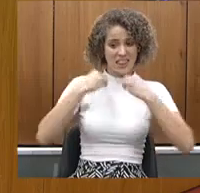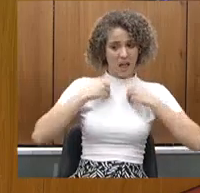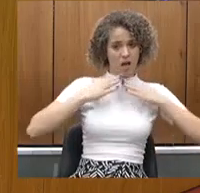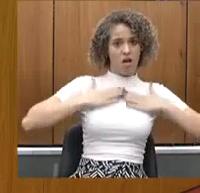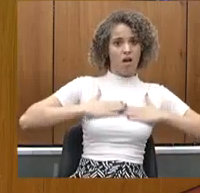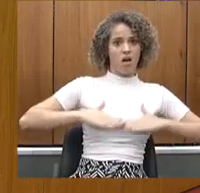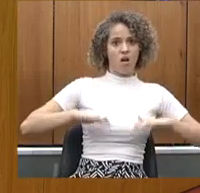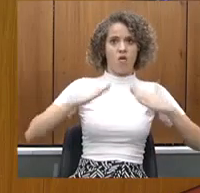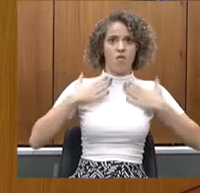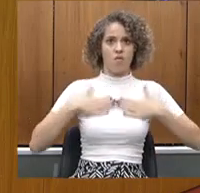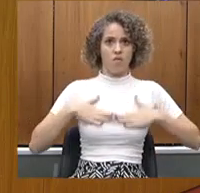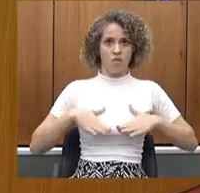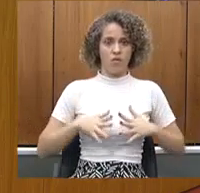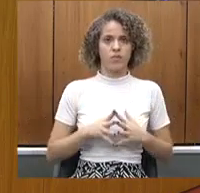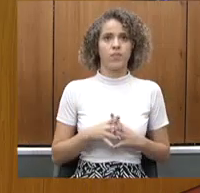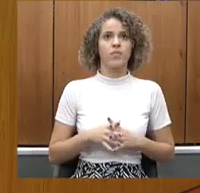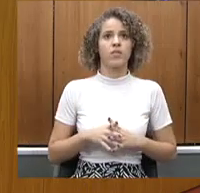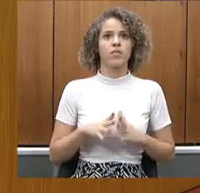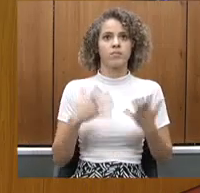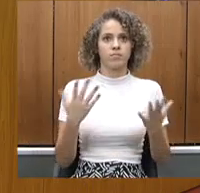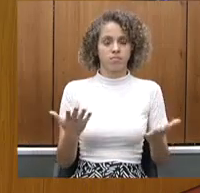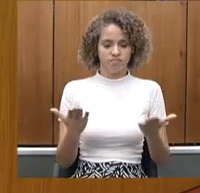as demais